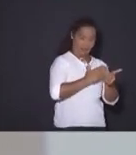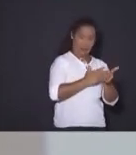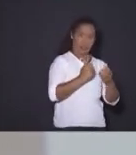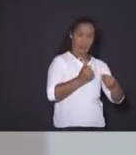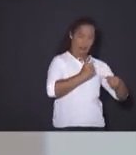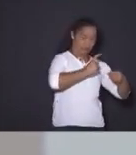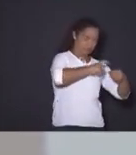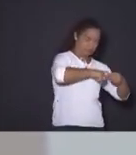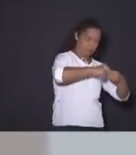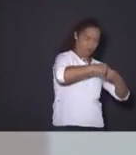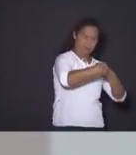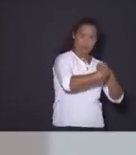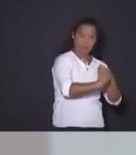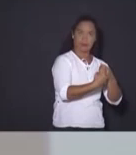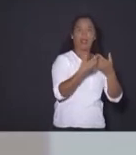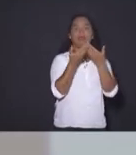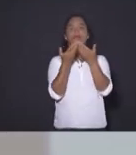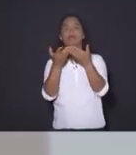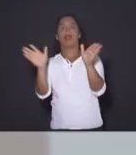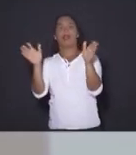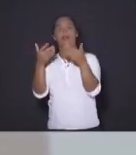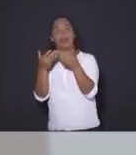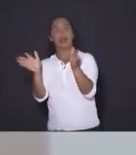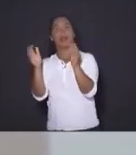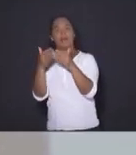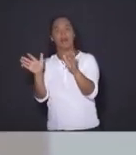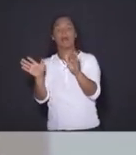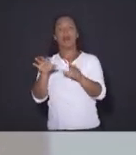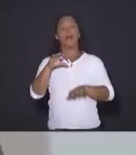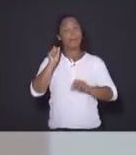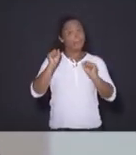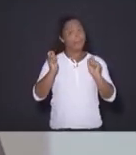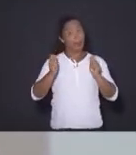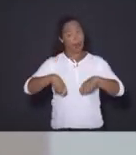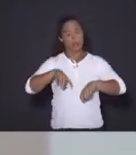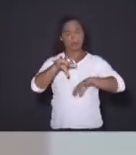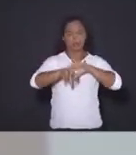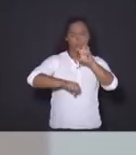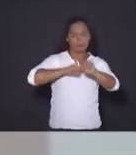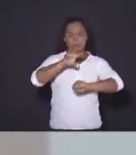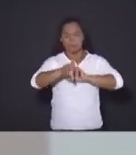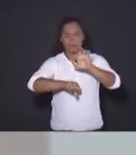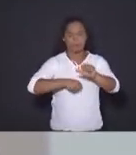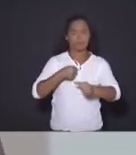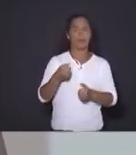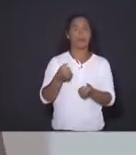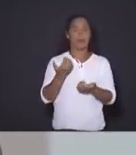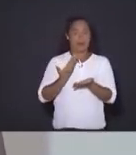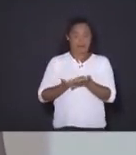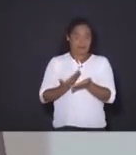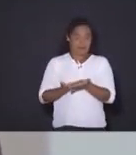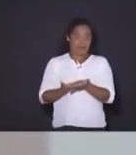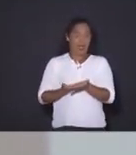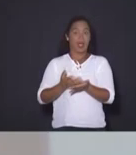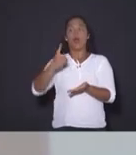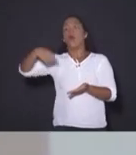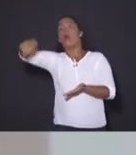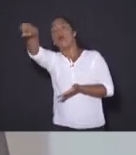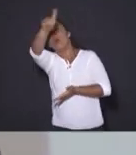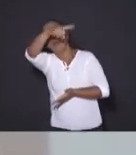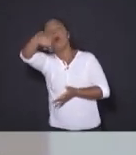lizadas abertamente nós temos os dados abertos da pesquisa sendo disponibilizados para que os outros possam